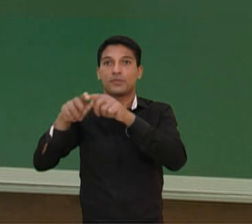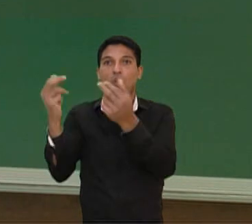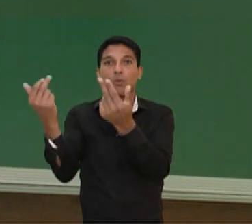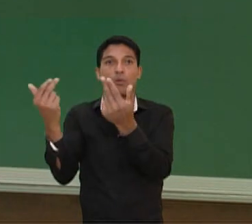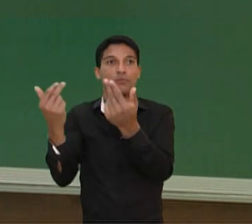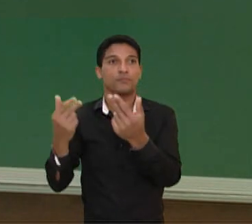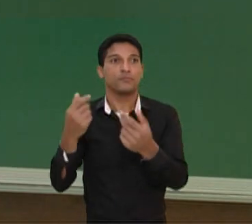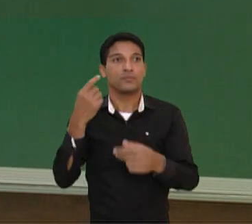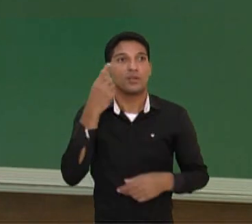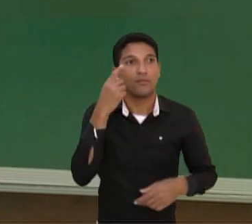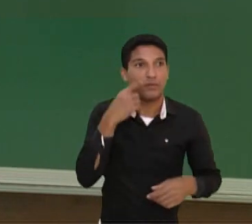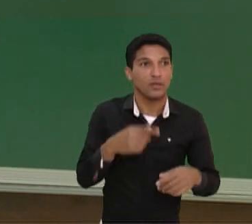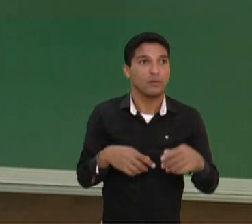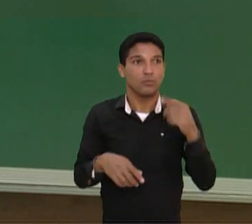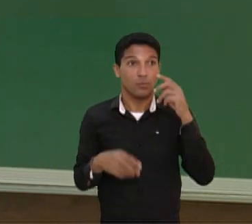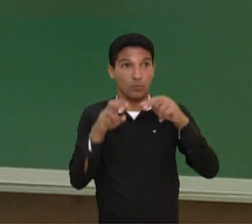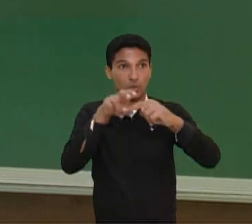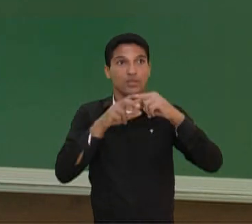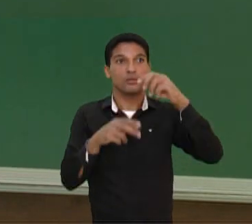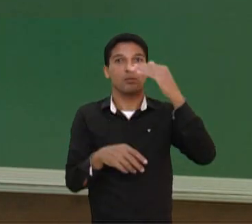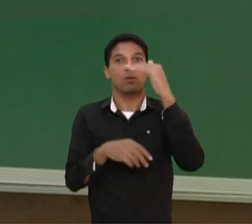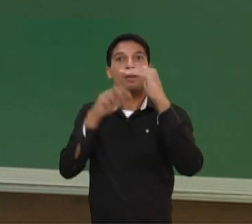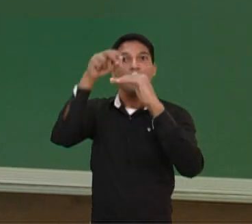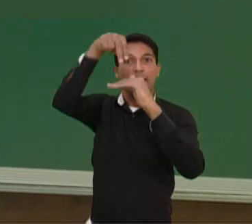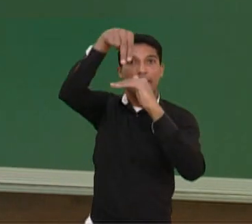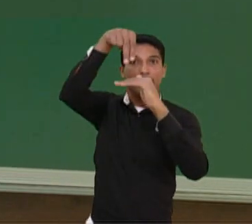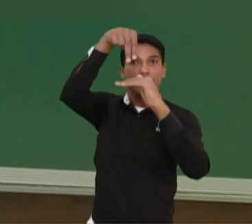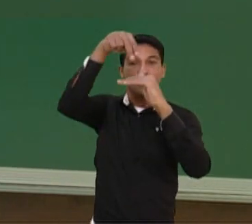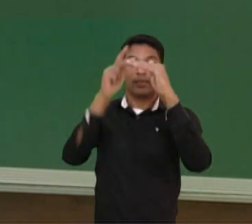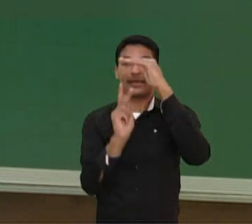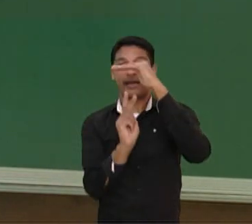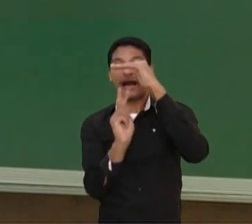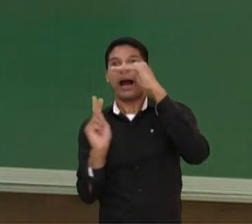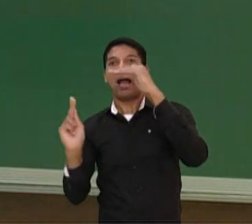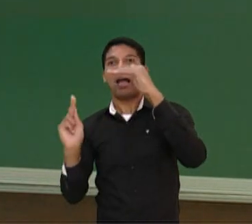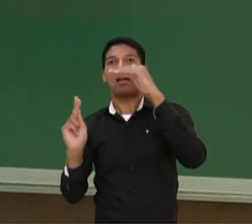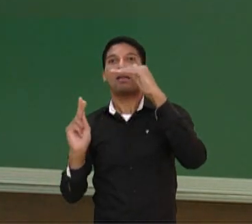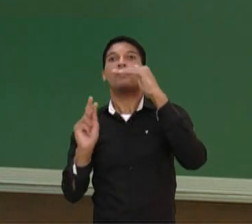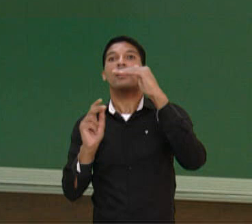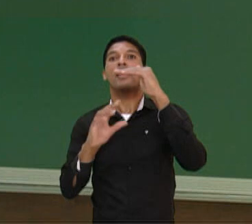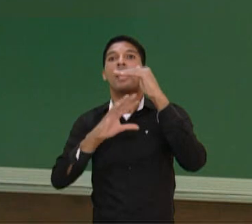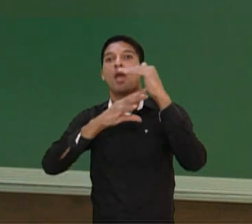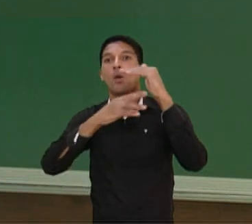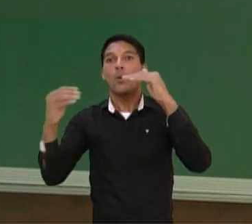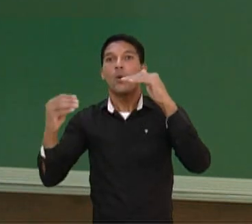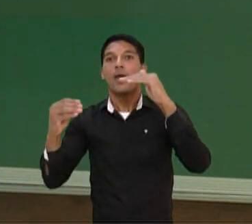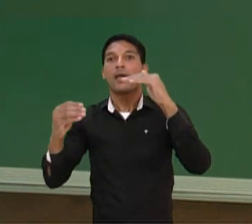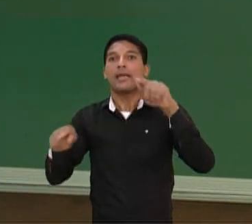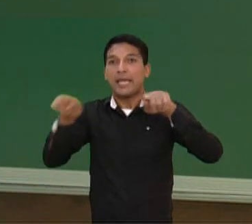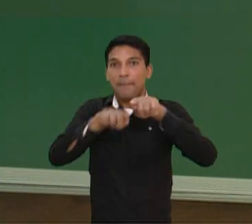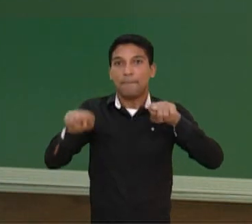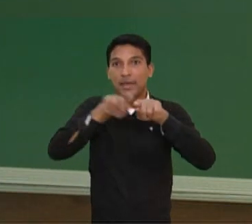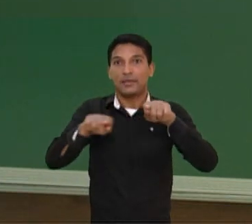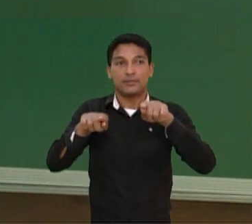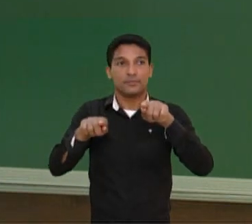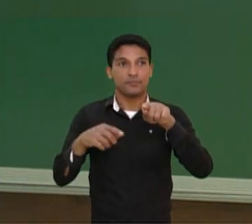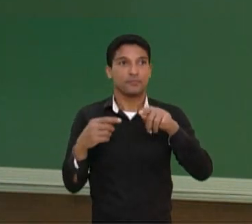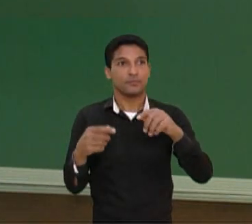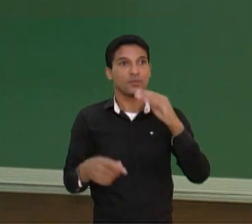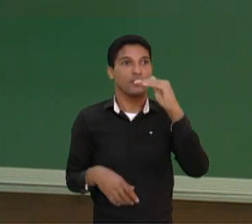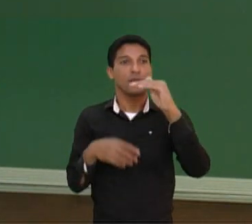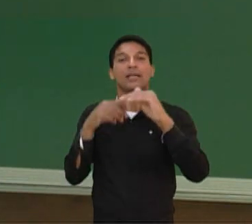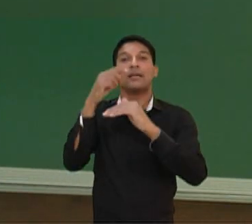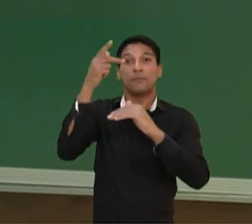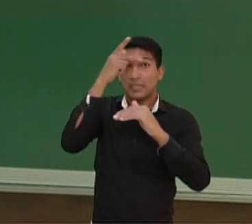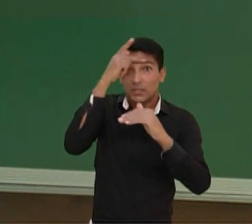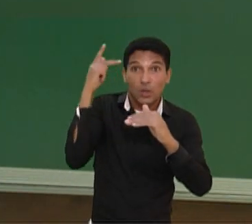ou seja, de N elementos nos quais K se repetem. Então, vai ficar assim, pessoas, 7 fatorial em